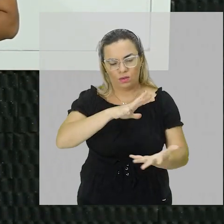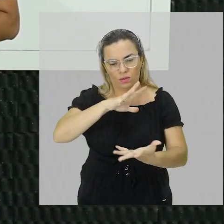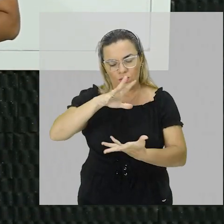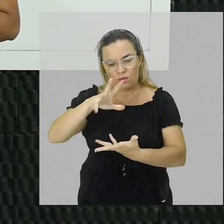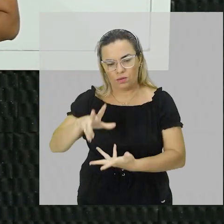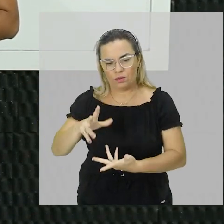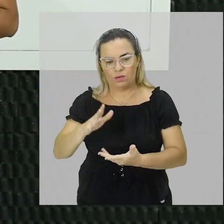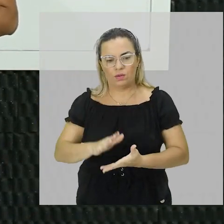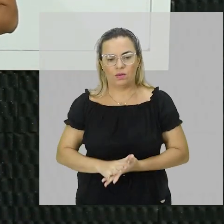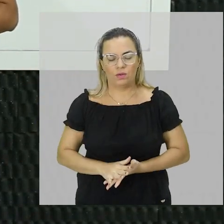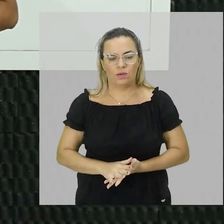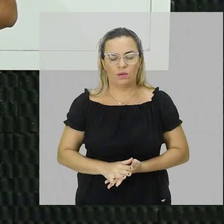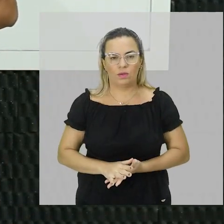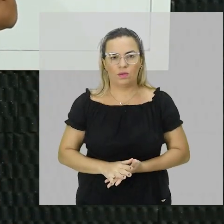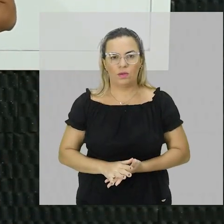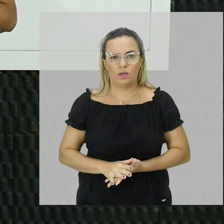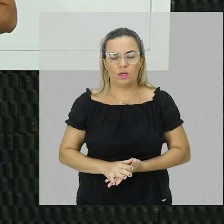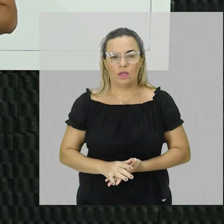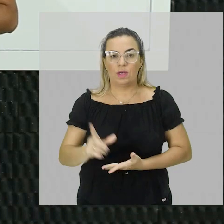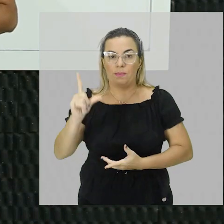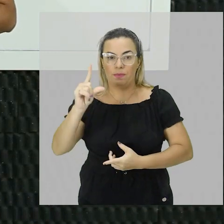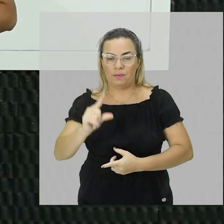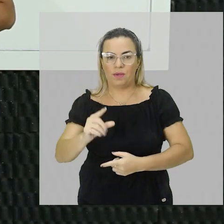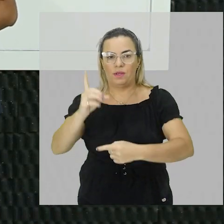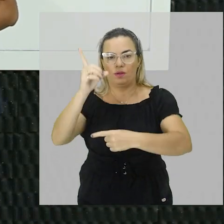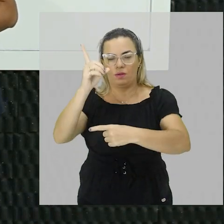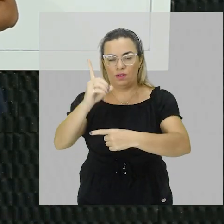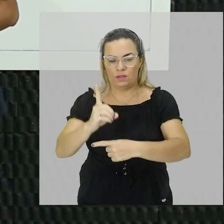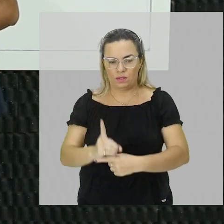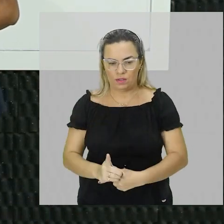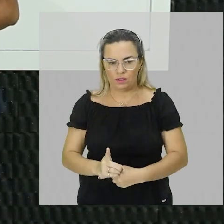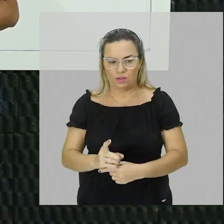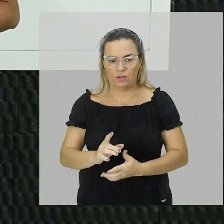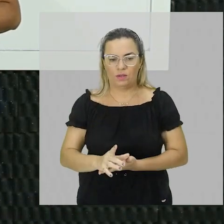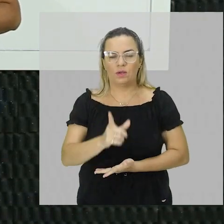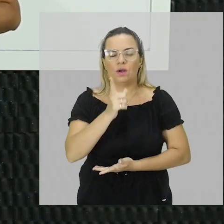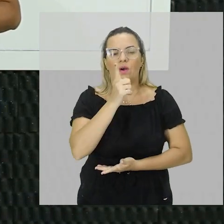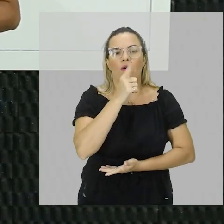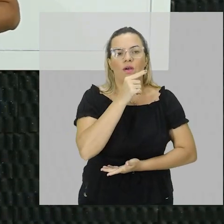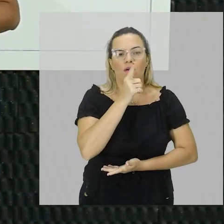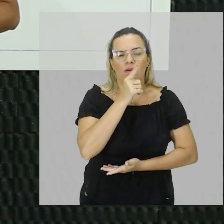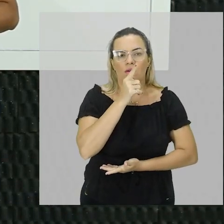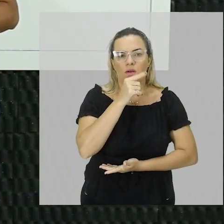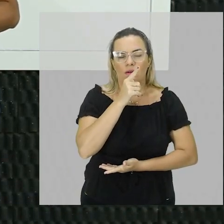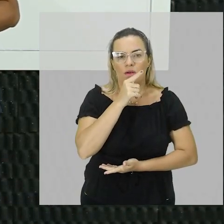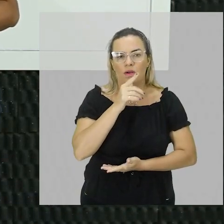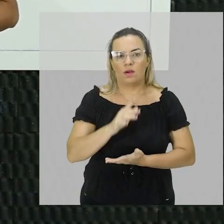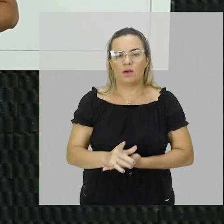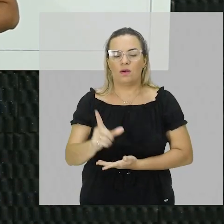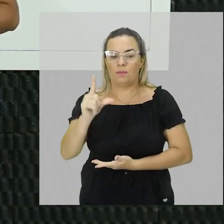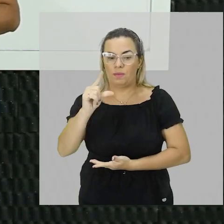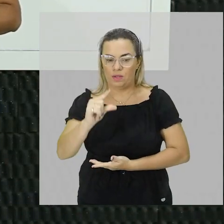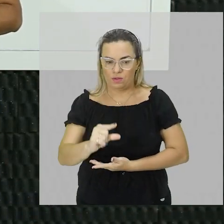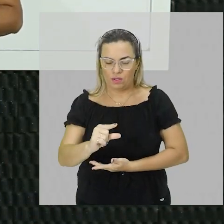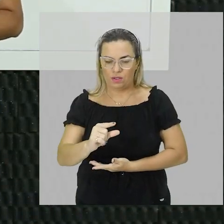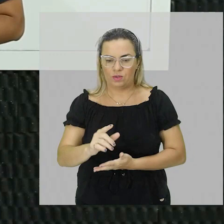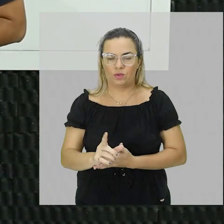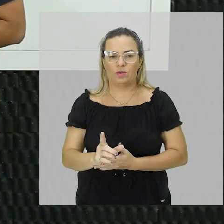distanciado, certo? É menos denso do que a água, ou seja, a densidade é menor do que a